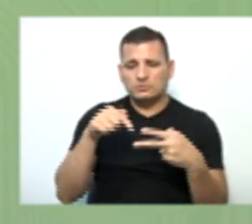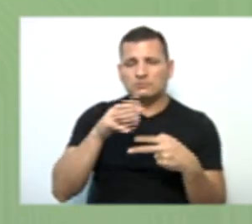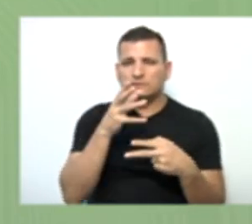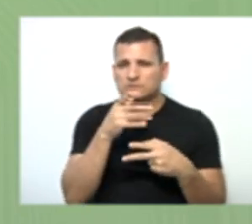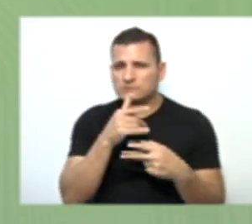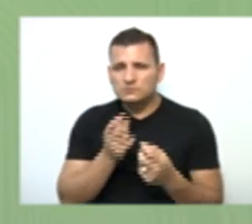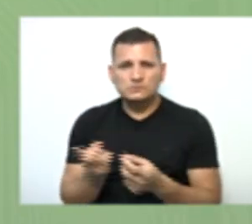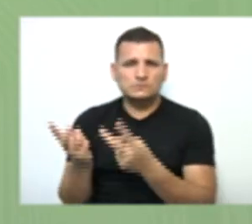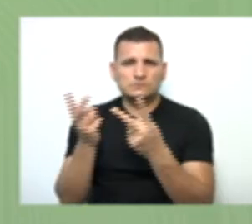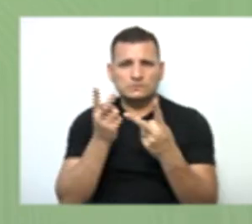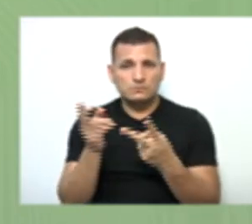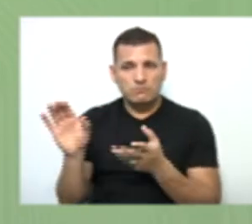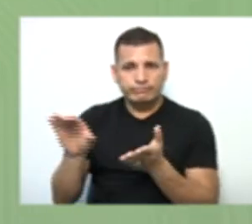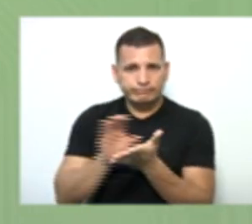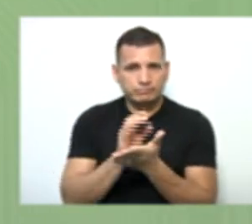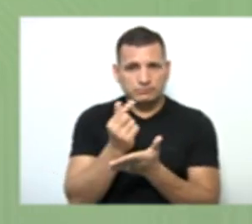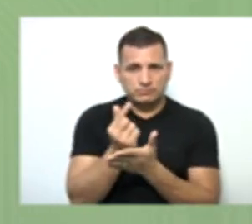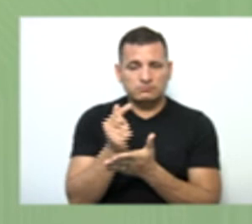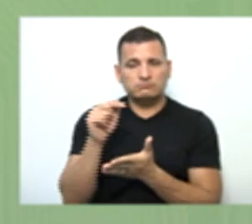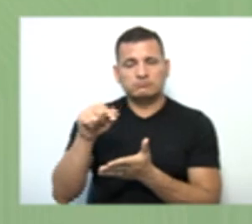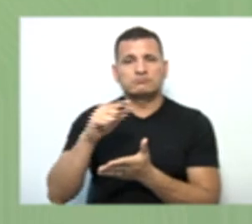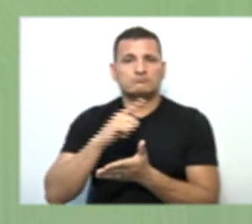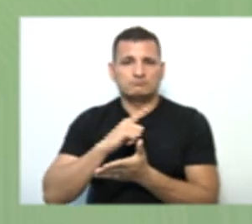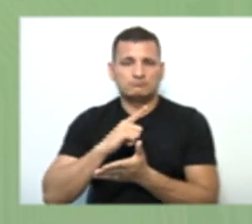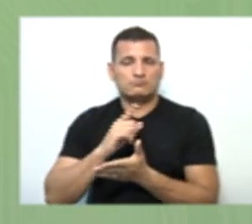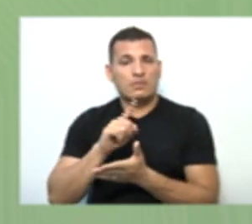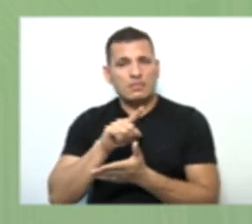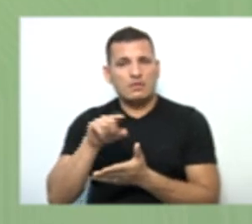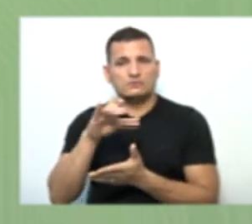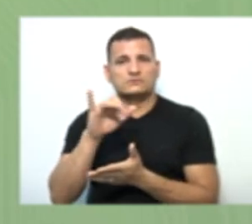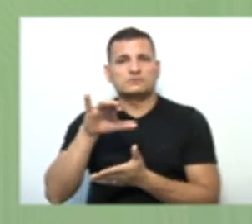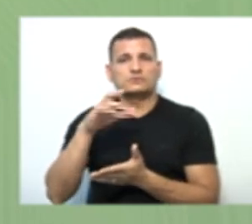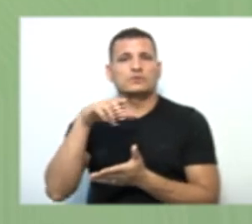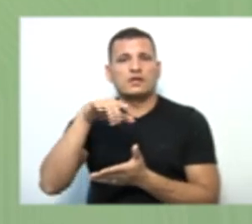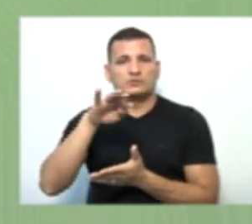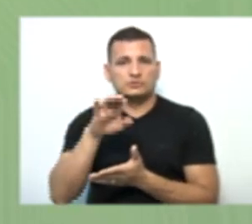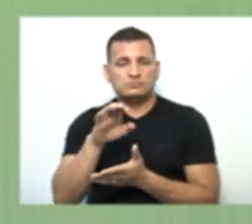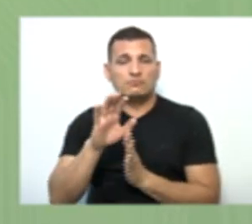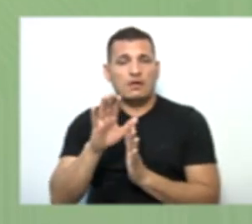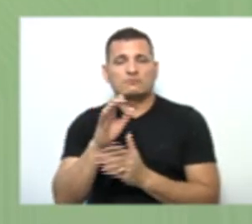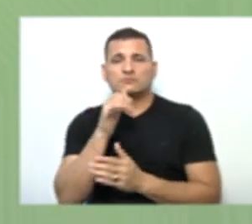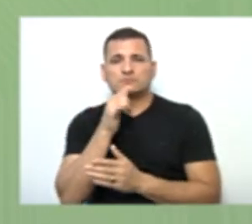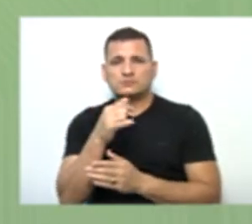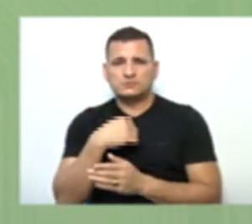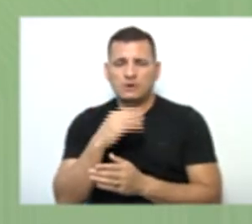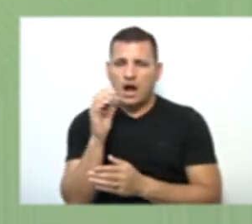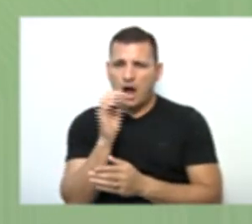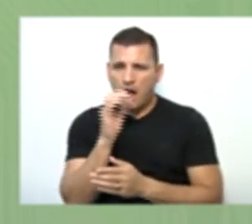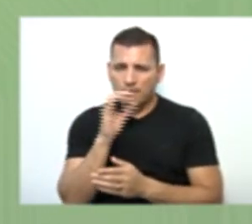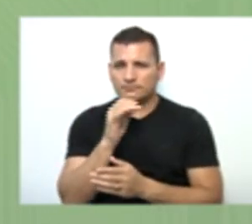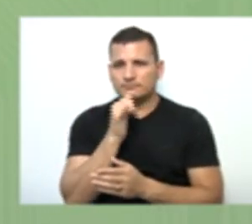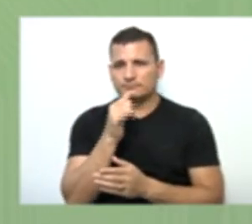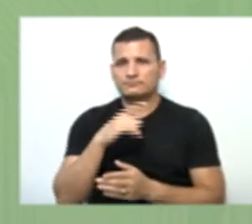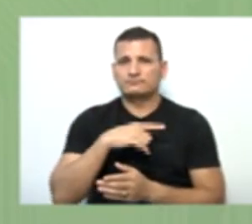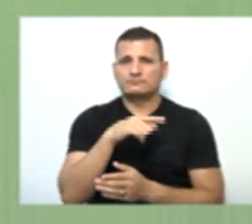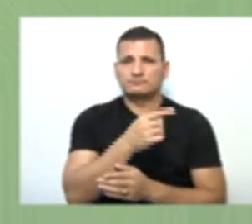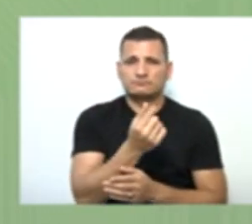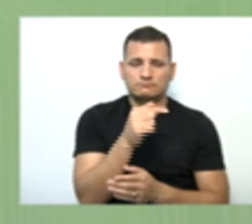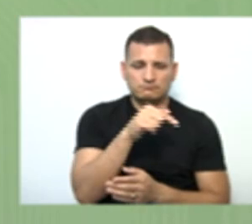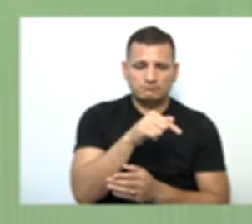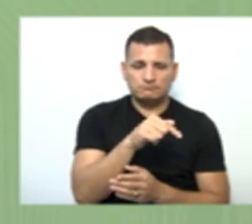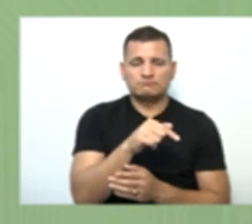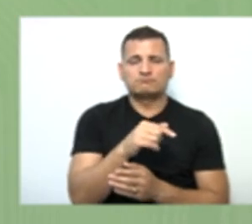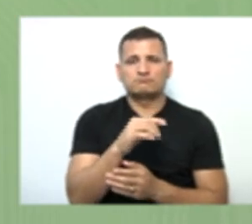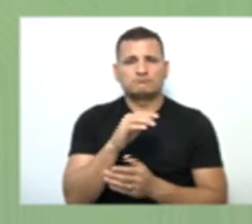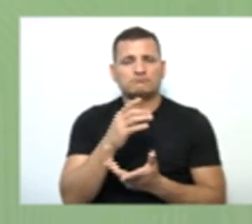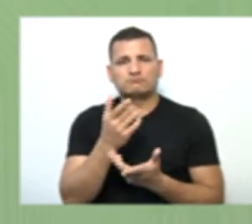mais ela entrará no não circulante. E se eu transformar o dinheiro rápido? Eu estou com dinheiro no caixa e consigo virar ele em dinheiro rápido. Isso